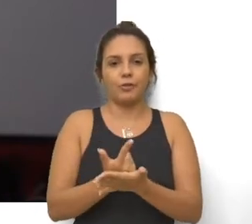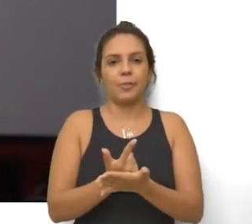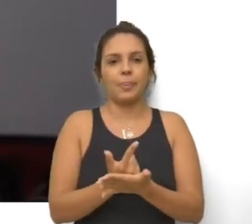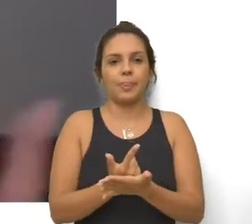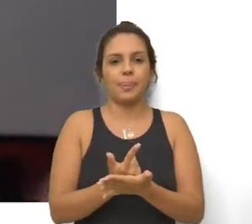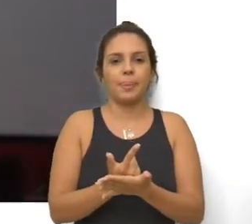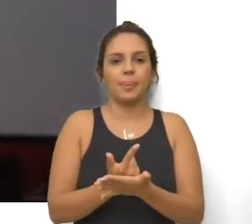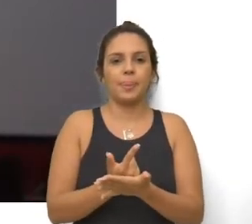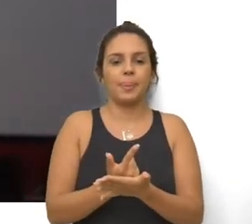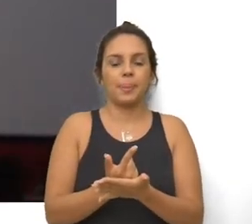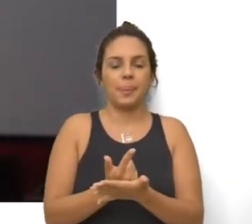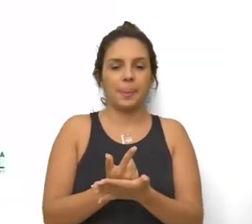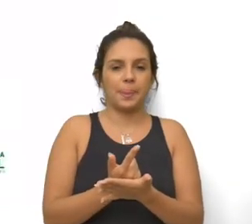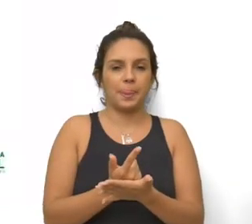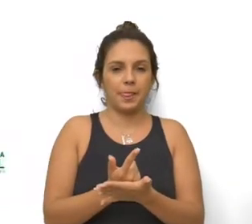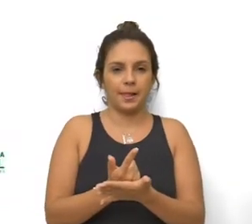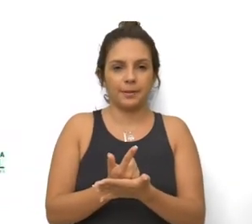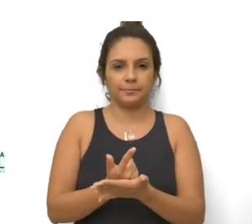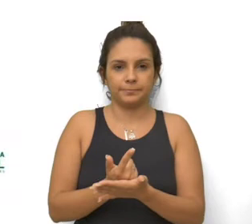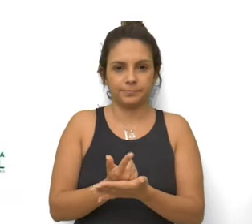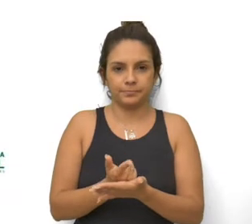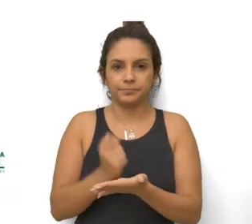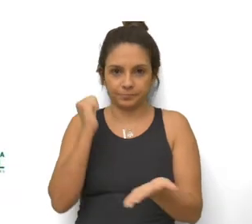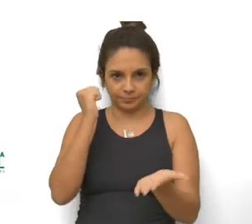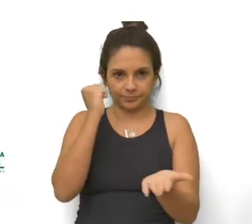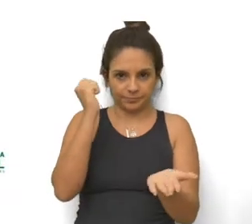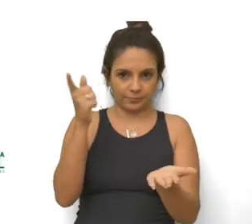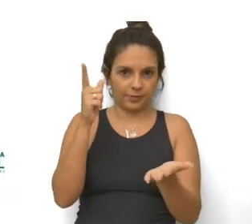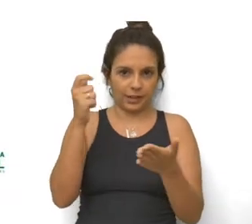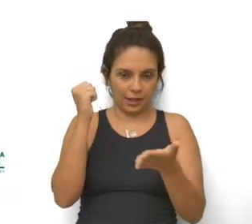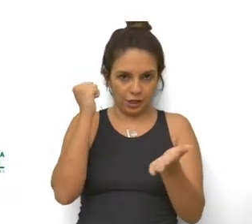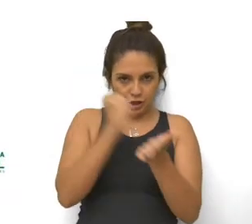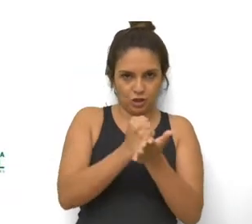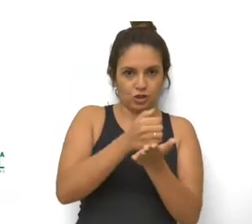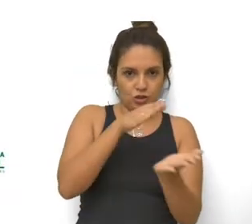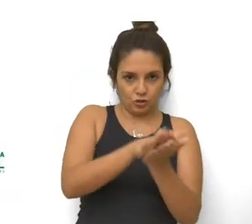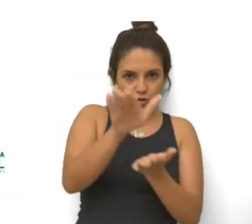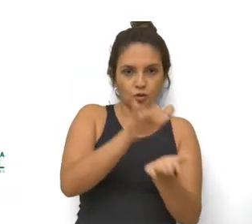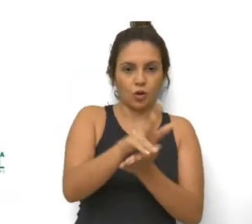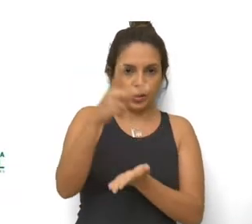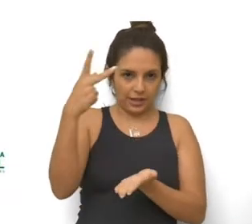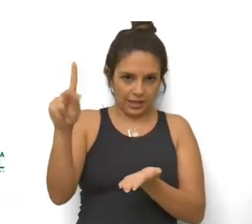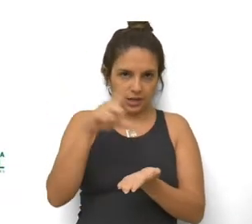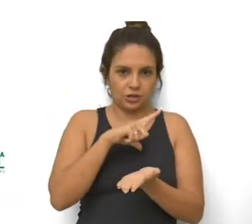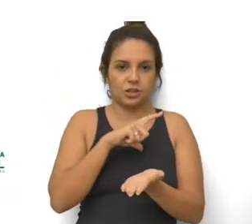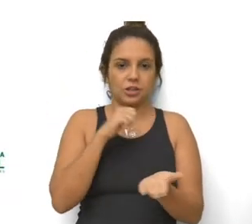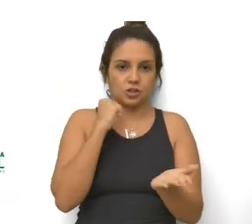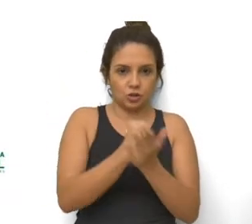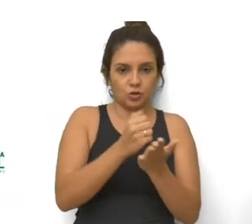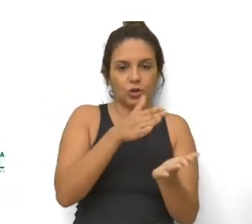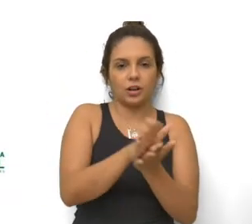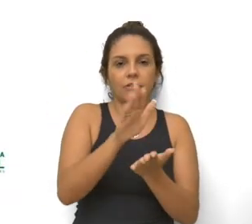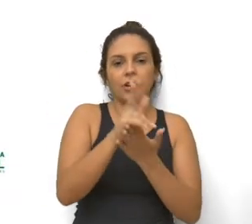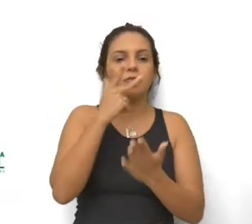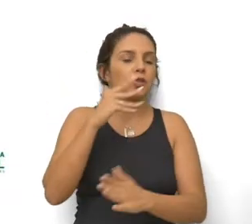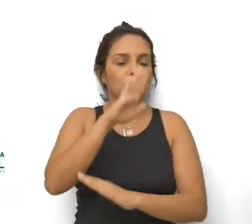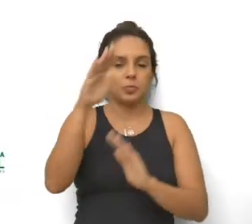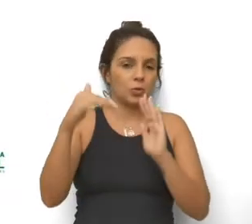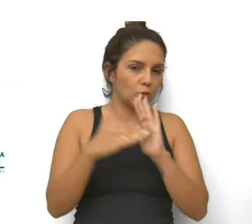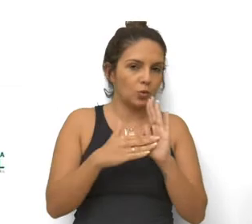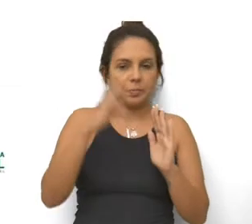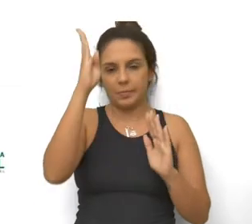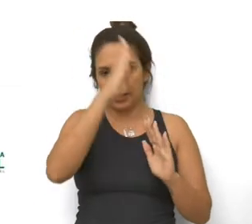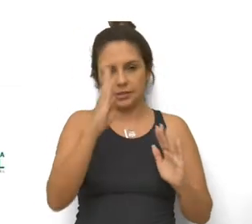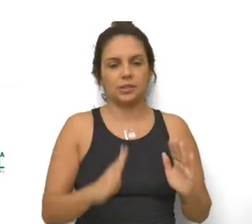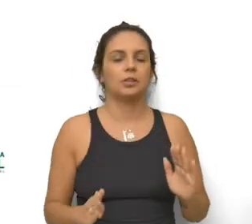A editora dela tinha 3 anos, estava começando, uma editora que falava sobretudo sobre